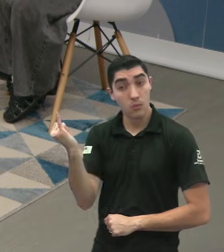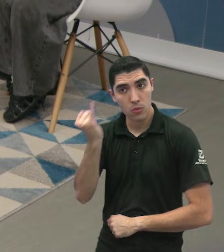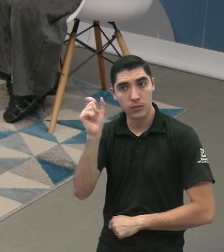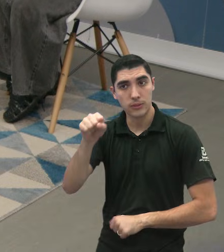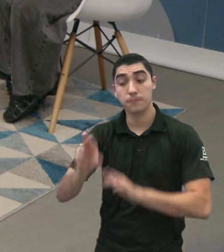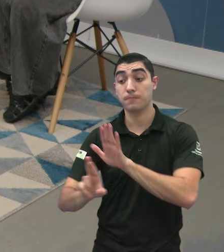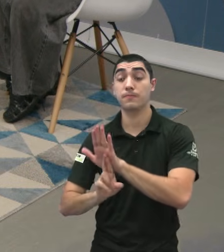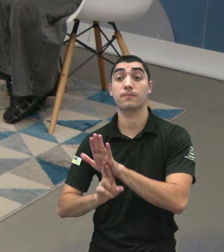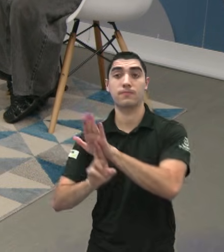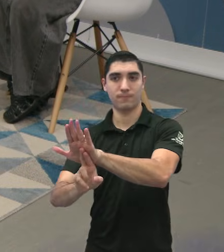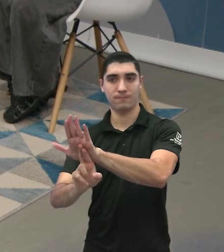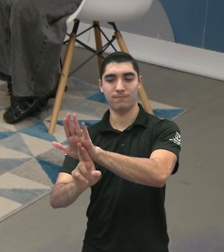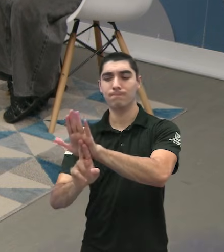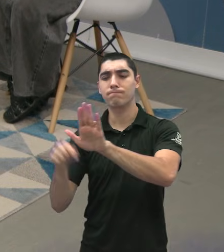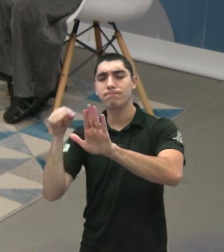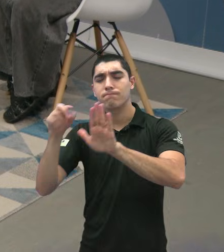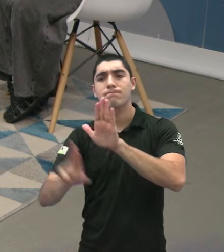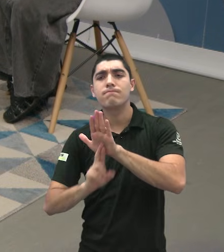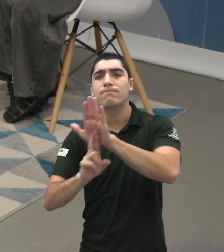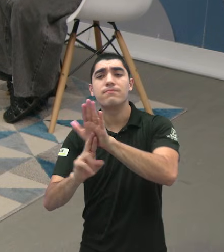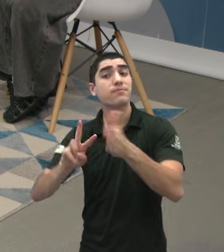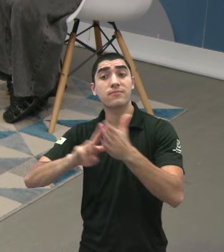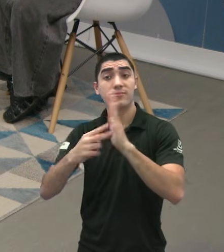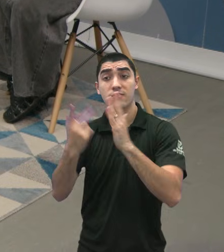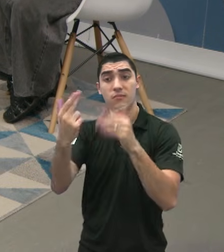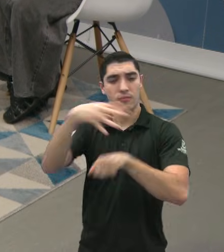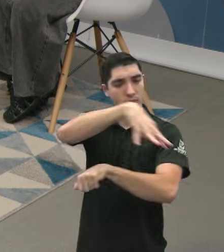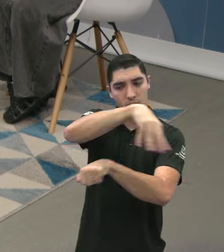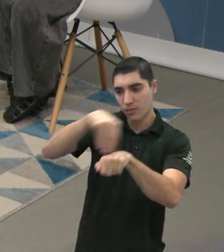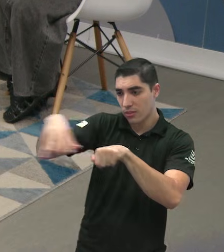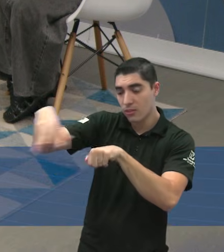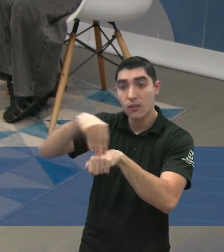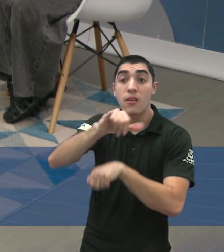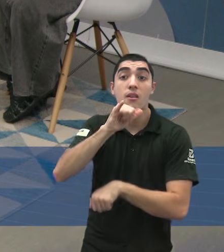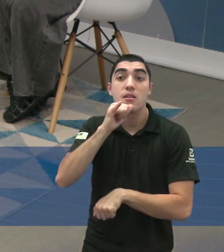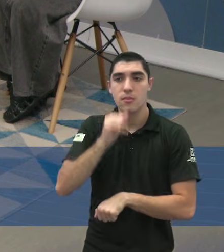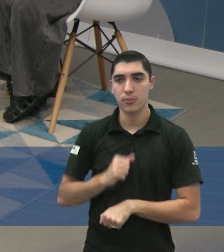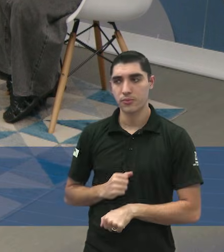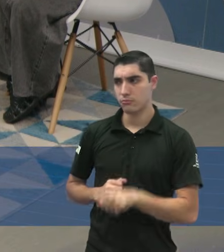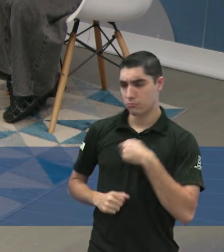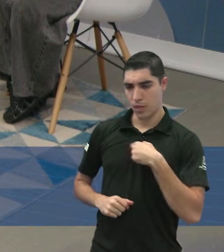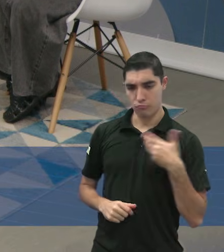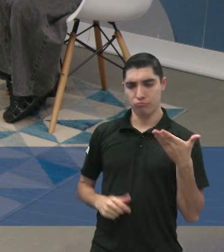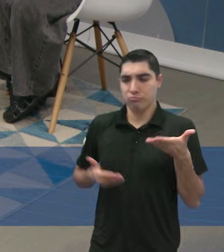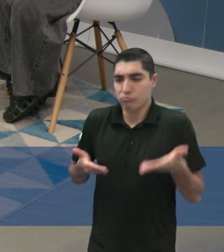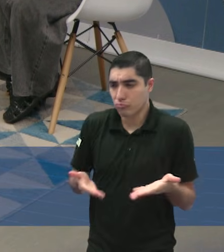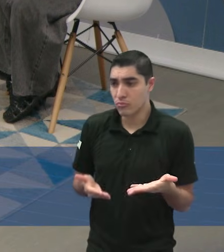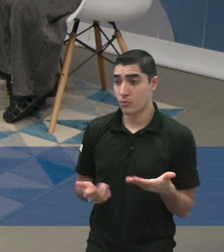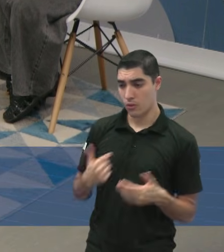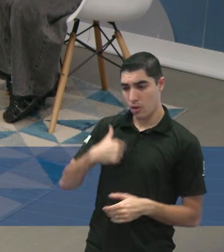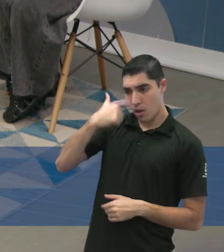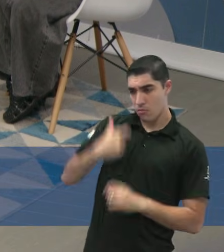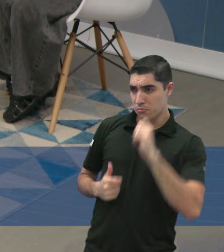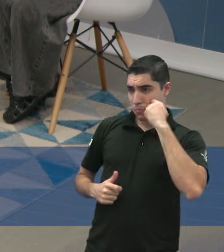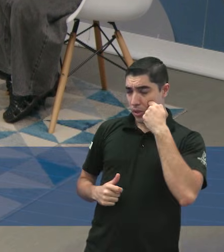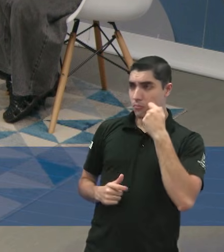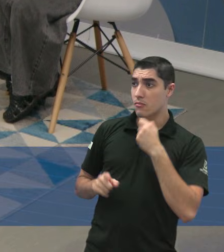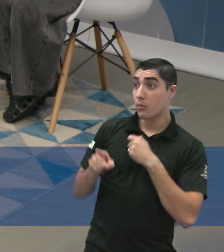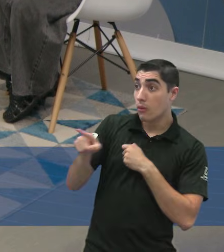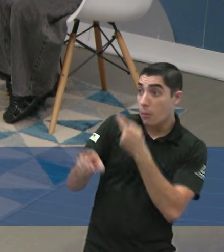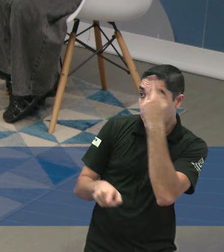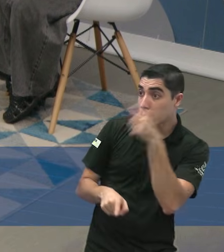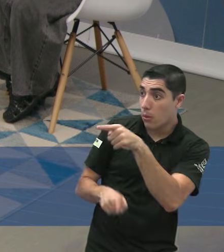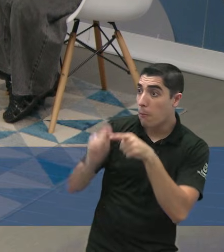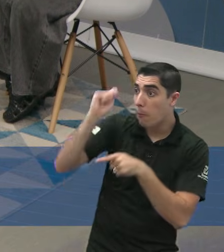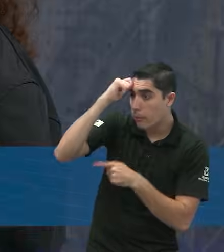representatividade é uma espécie de ponte. A partir do momento que você vê que pessoas como você conseguiram chegar em lugares que você nunca imaginou e nunca